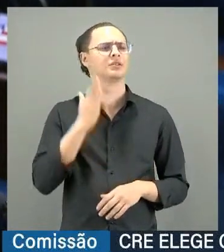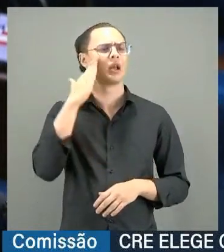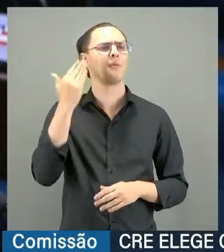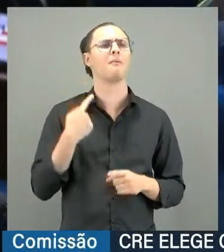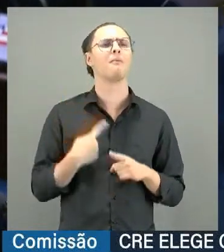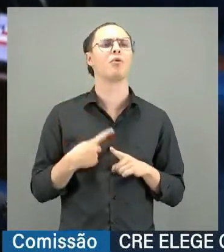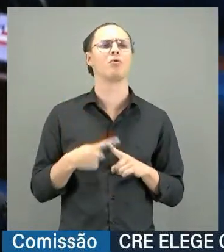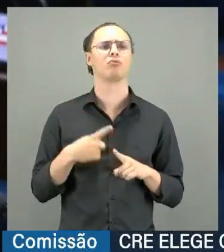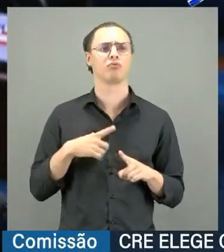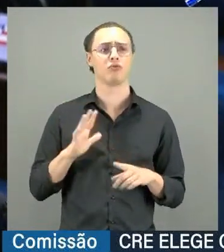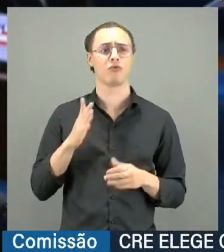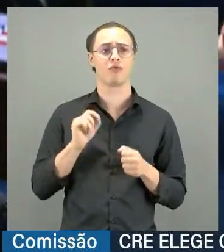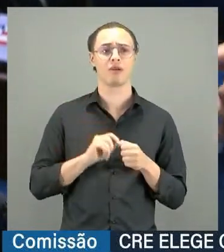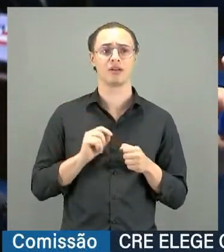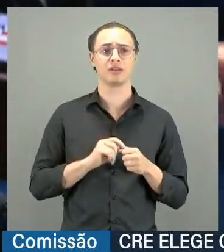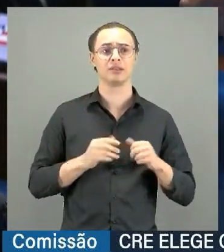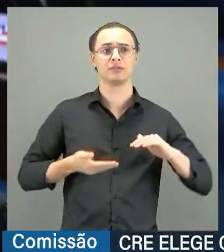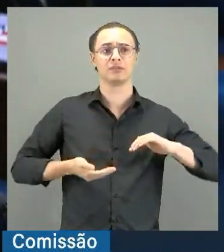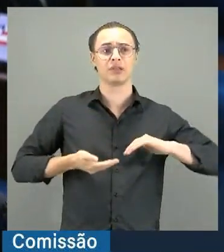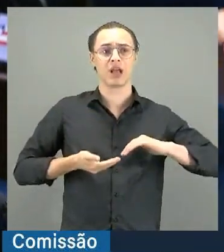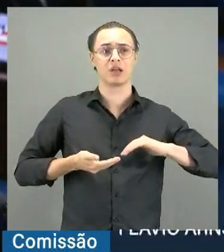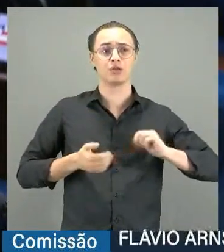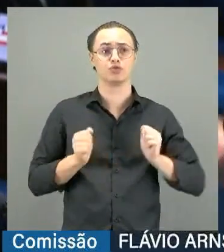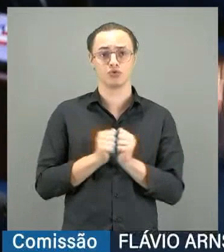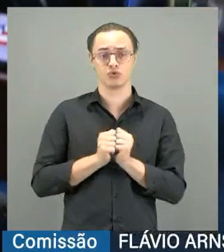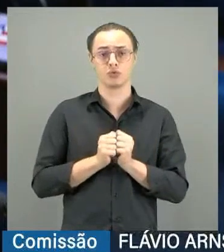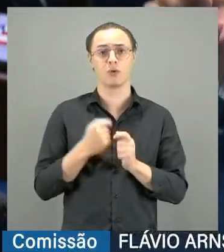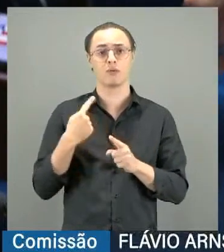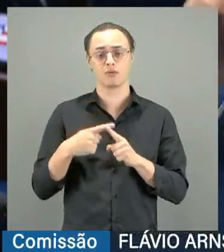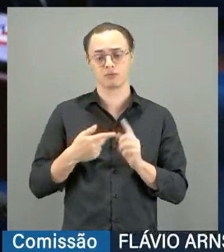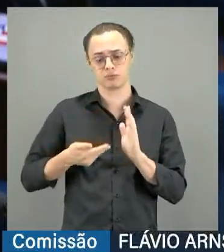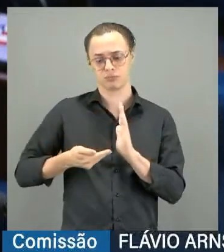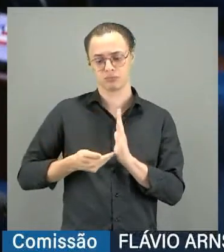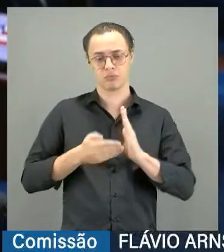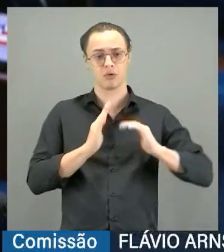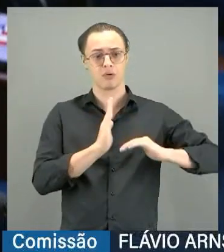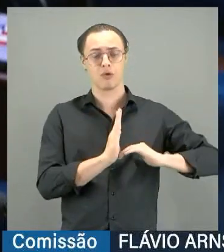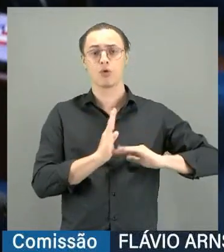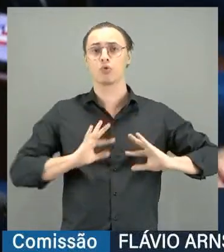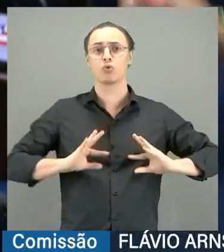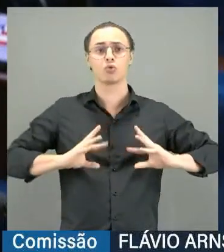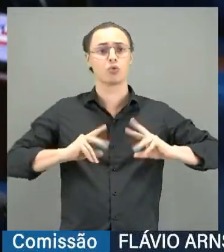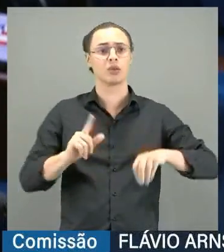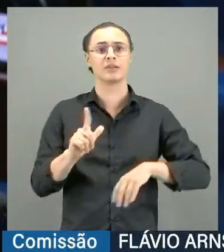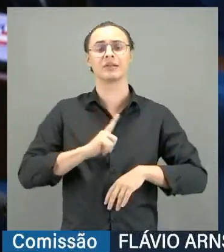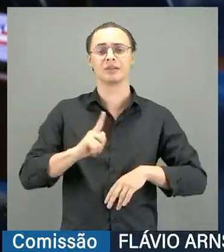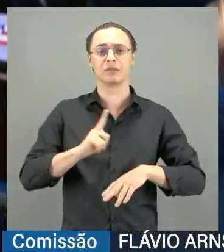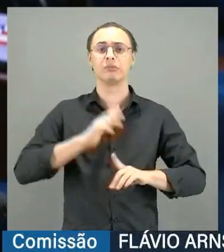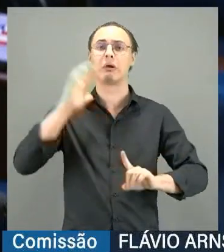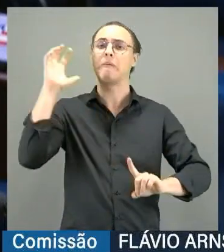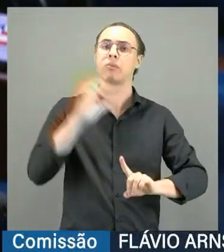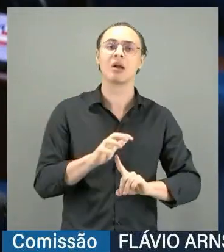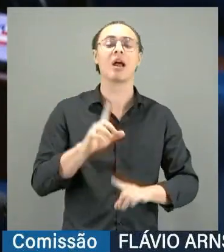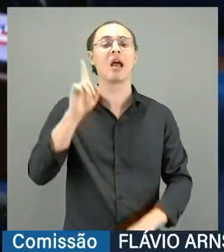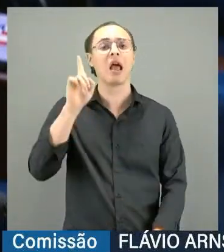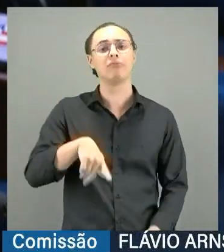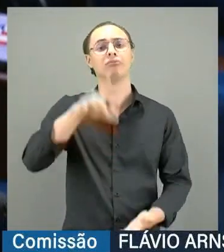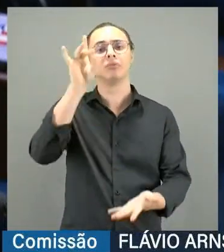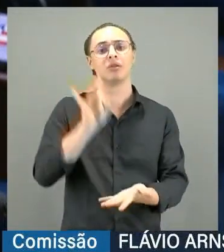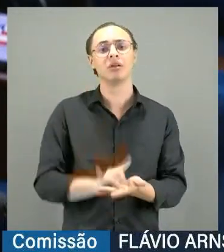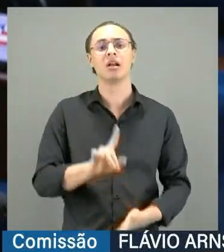tem que ser feito câmara e Senado porque as duas casas foram atacadas isso é legitimidade